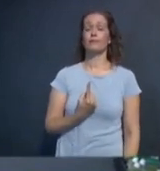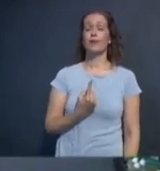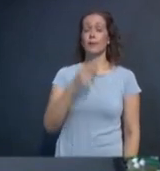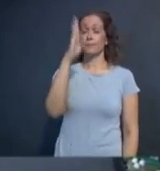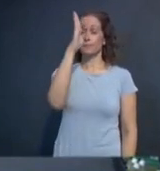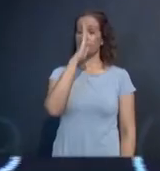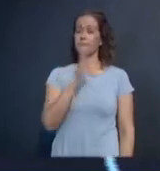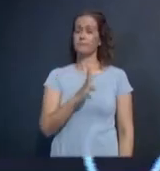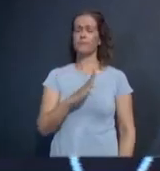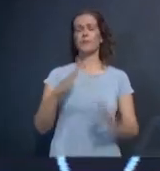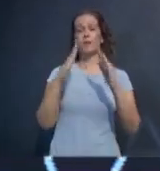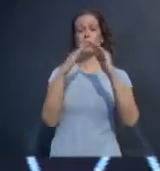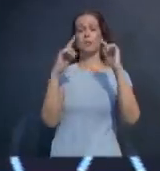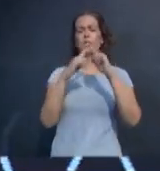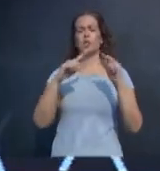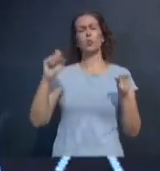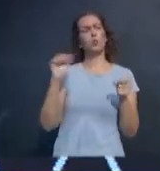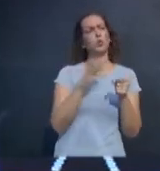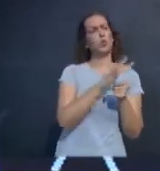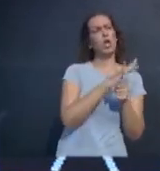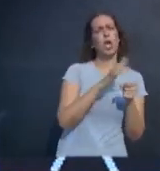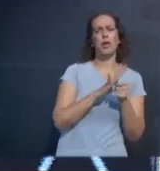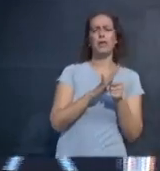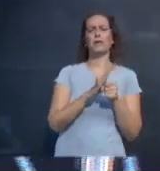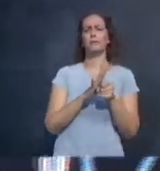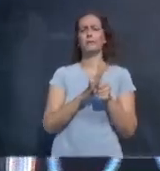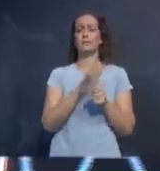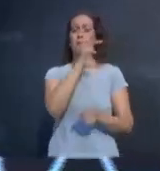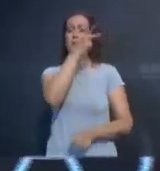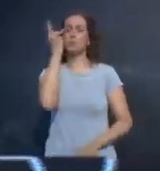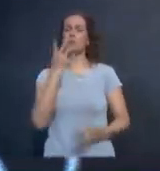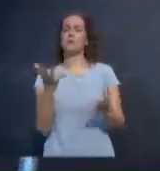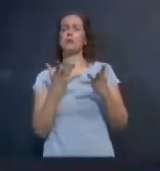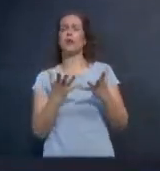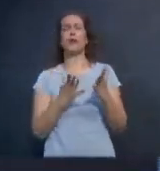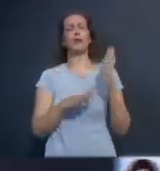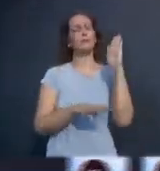cheias para ganhar apartamento, ganhar caminhão.